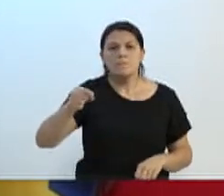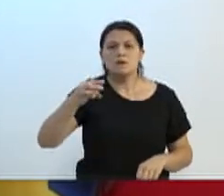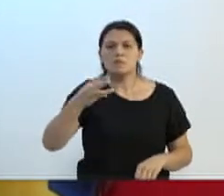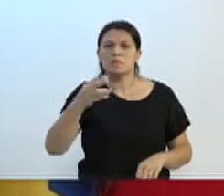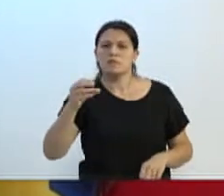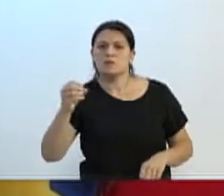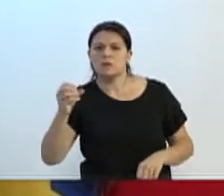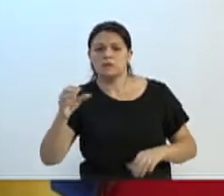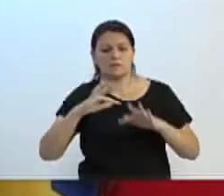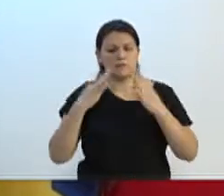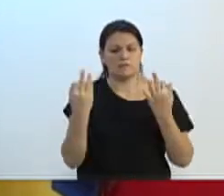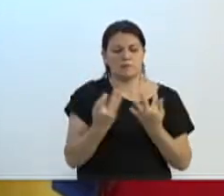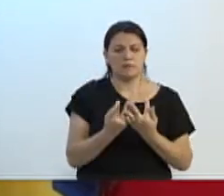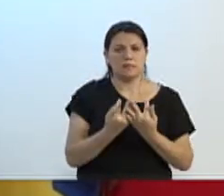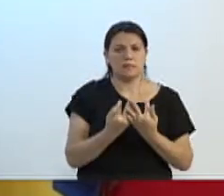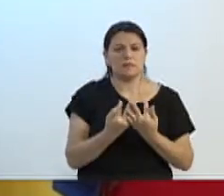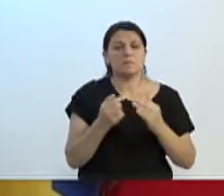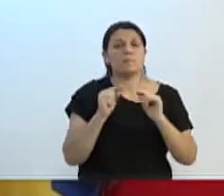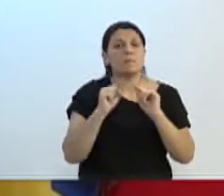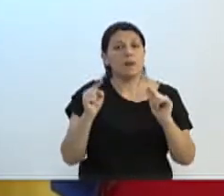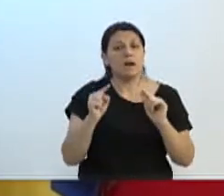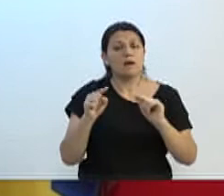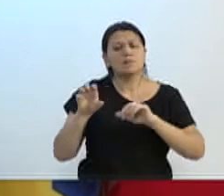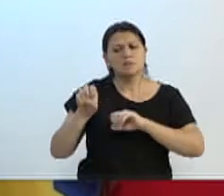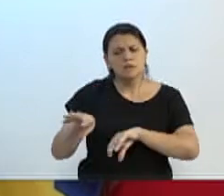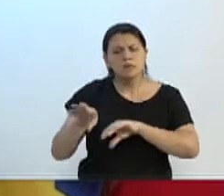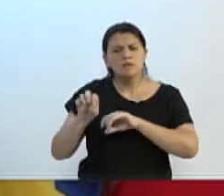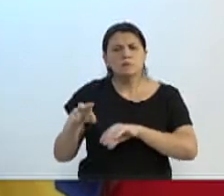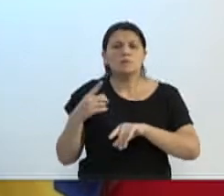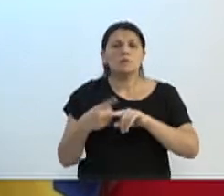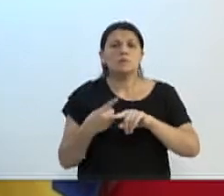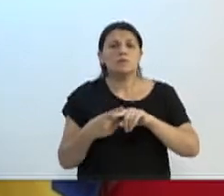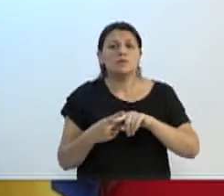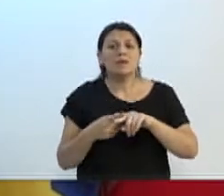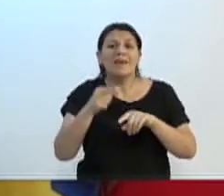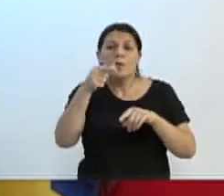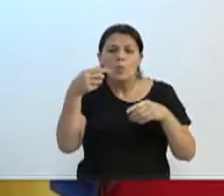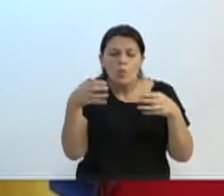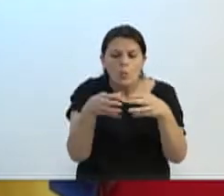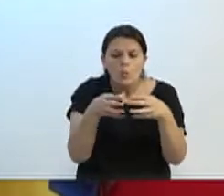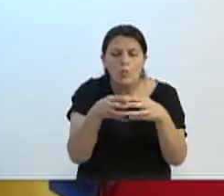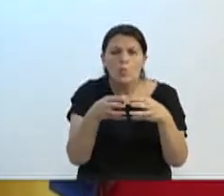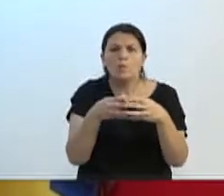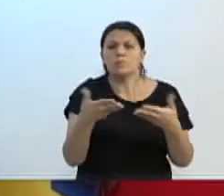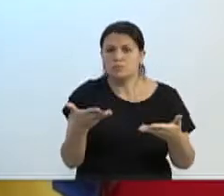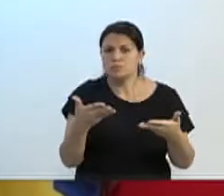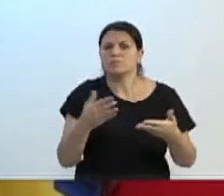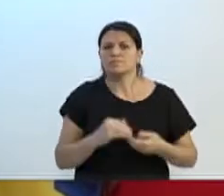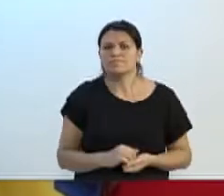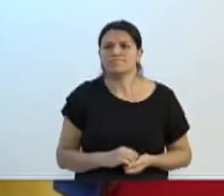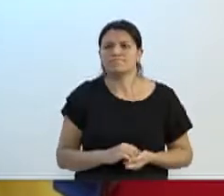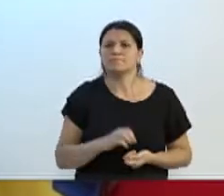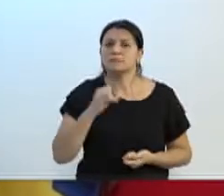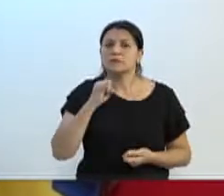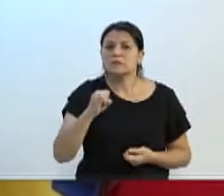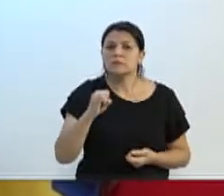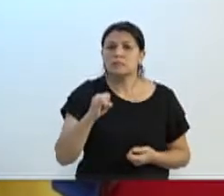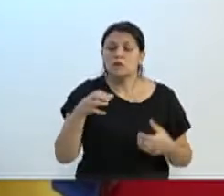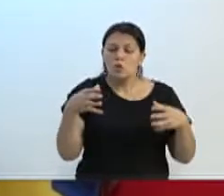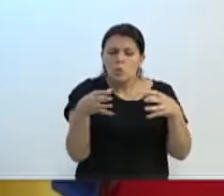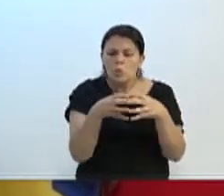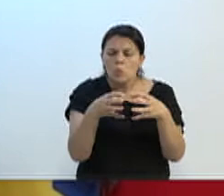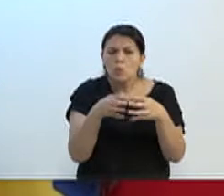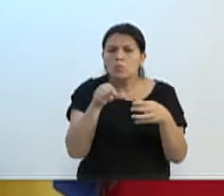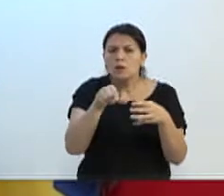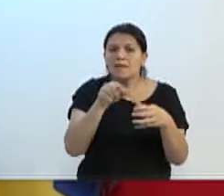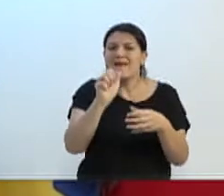a garantia da educação, porque é 1/3 da educação. E se está com 1/3 na condição de